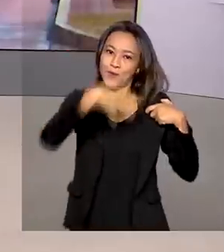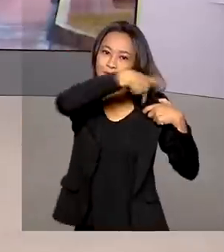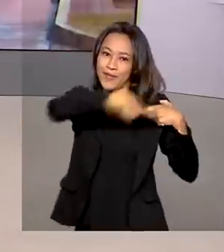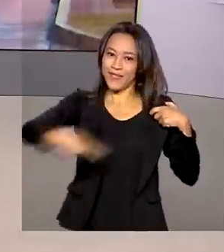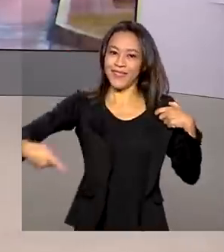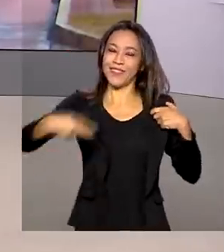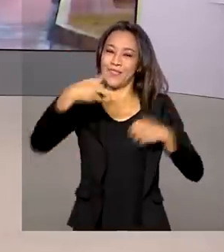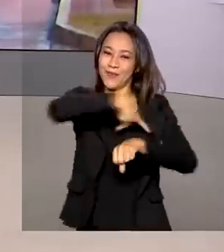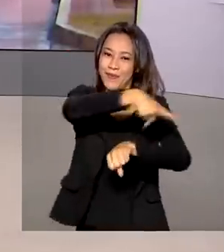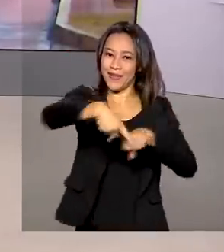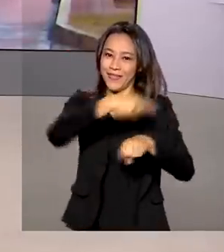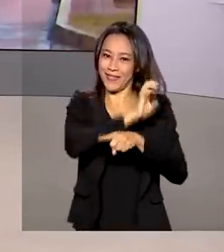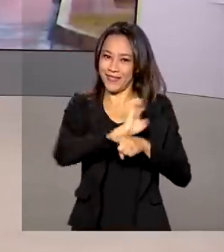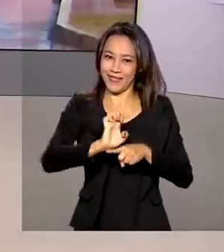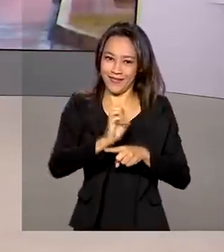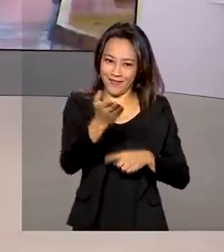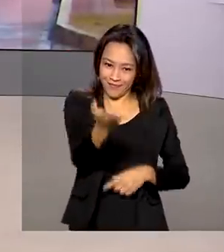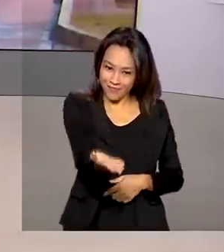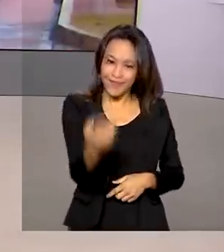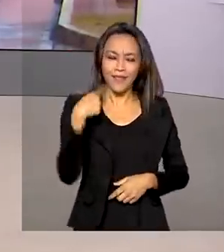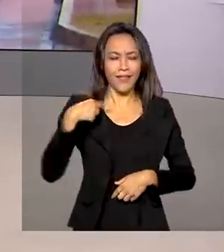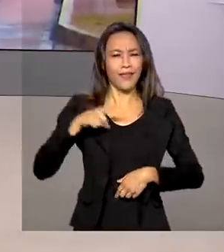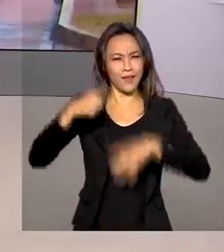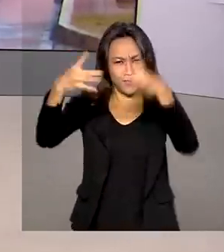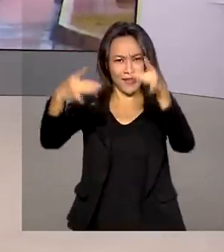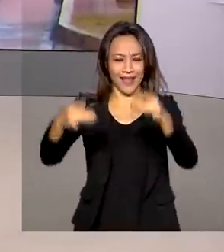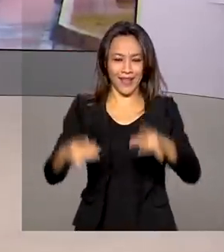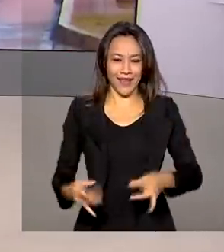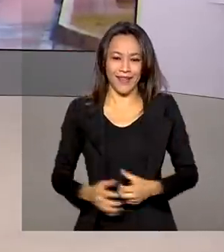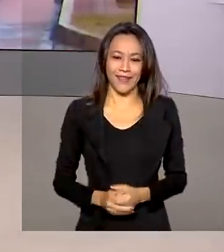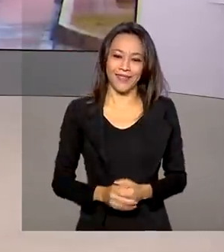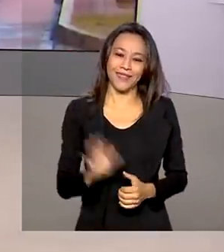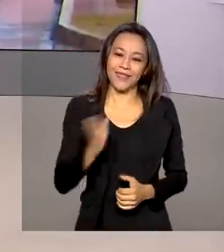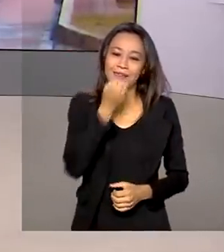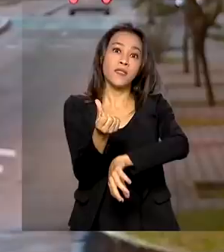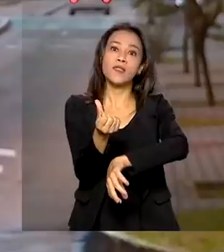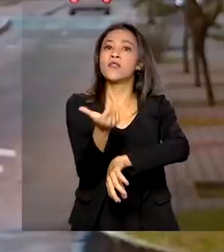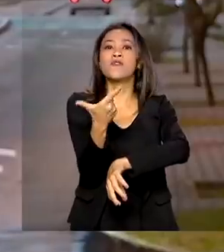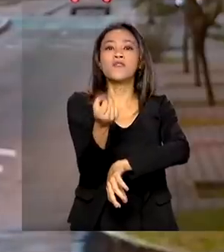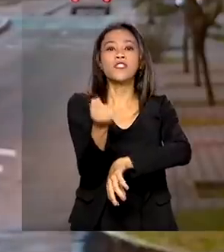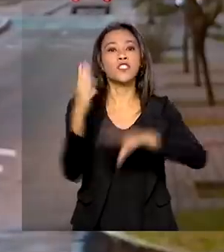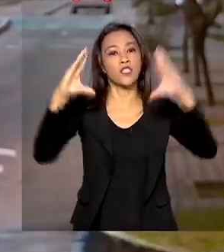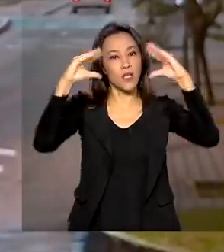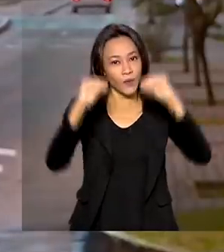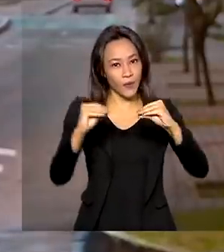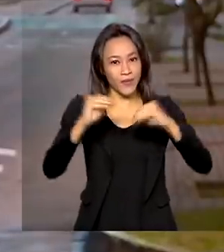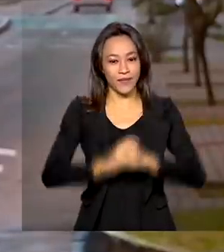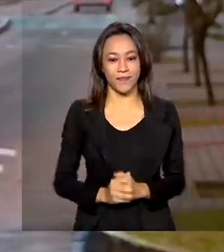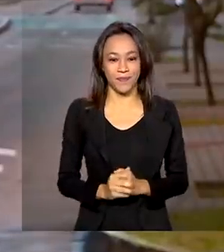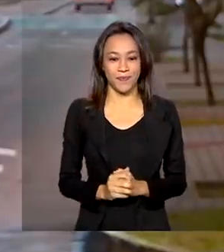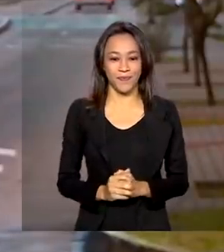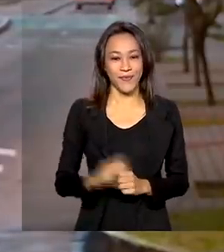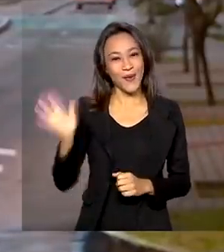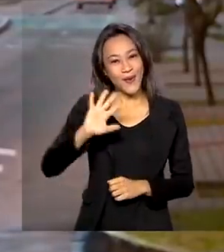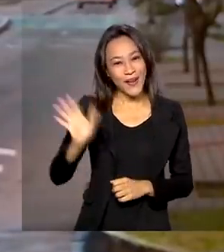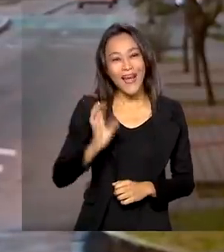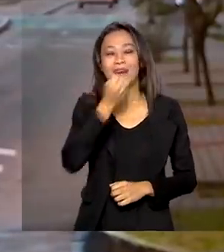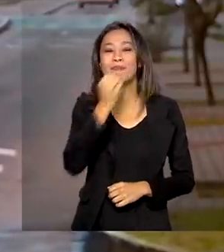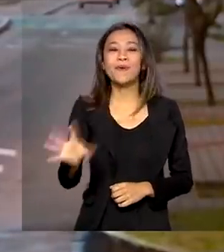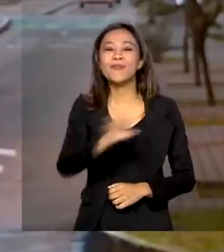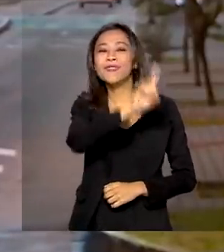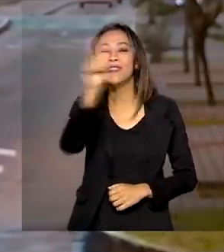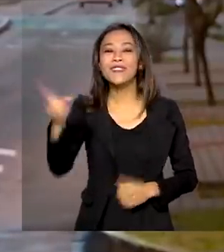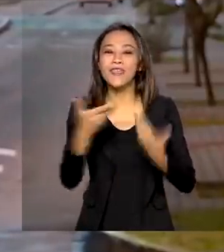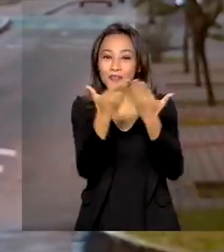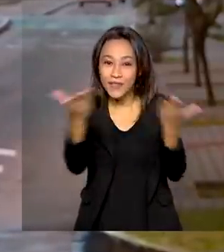país, conversar com a repórter Manuela Castro, que tem os detalhes para a gente. Bom dia, Manuela. Olá, Dani. Bom dia a você e a todos